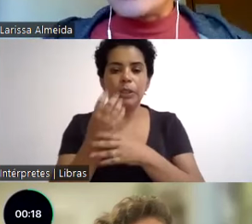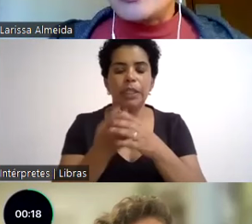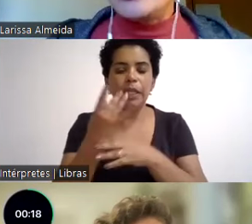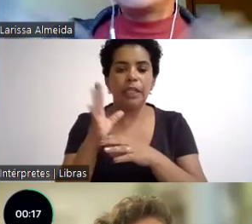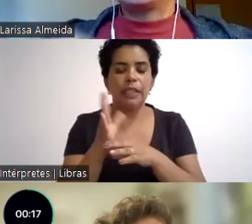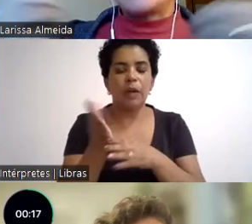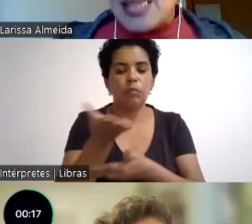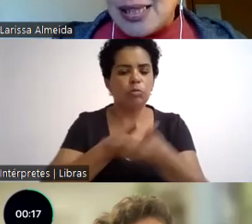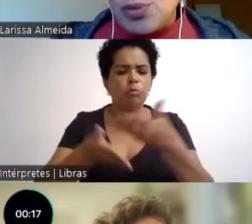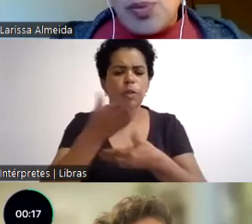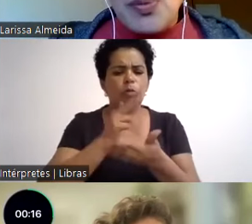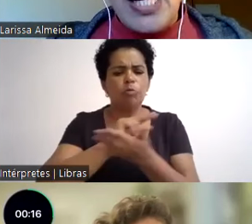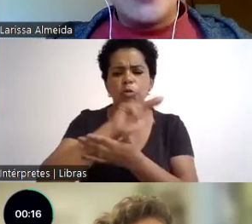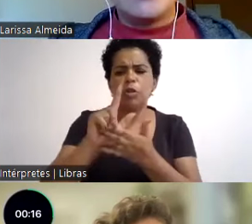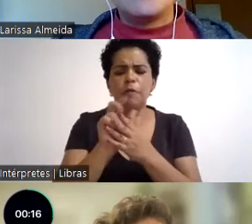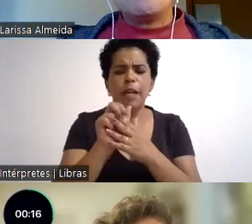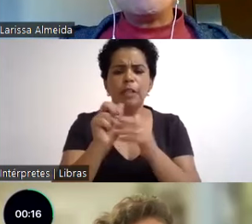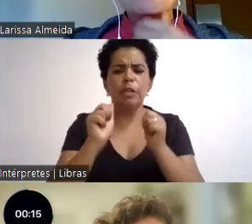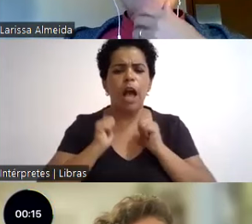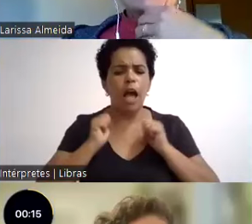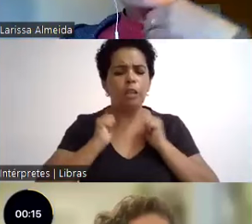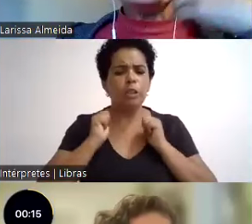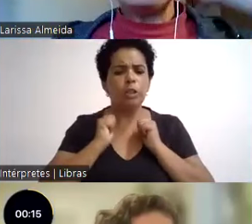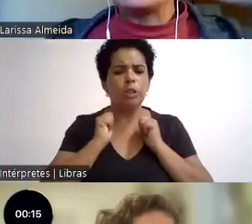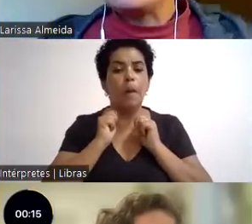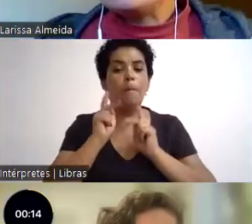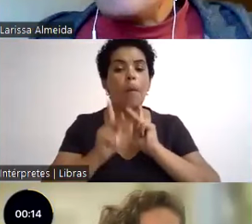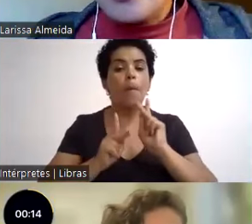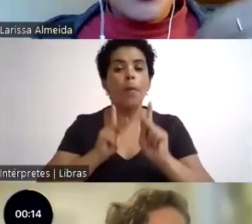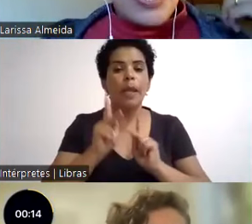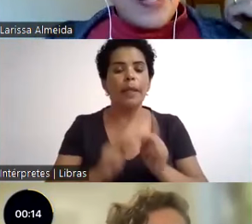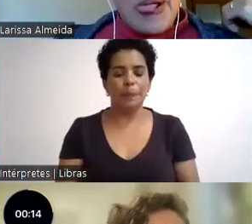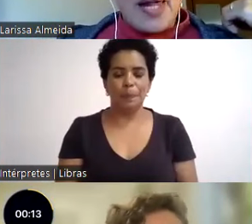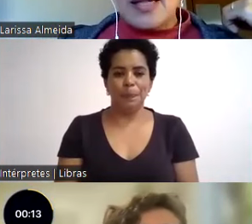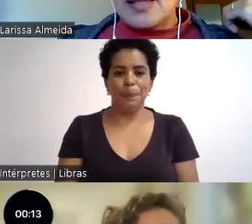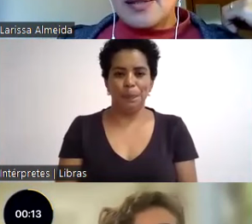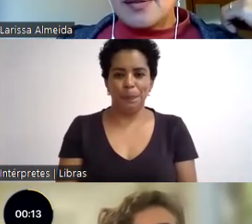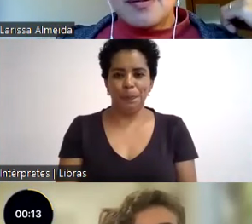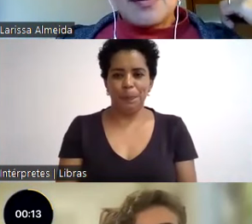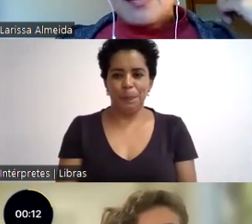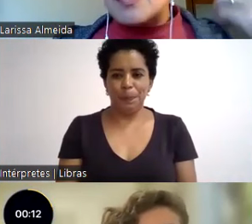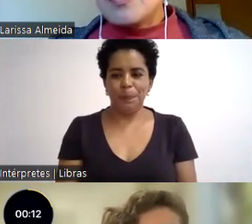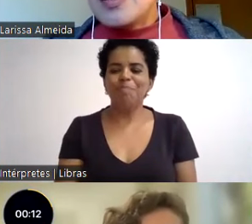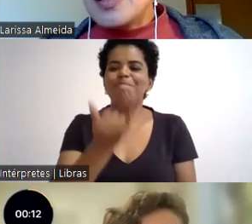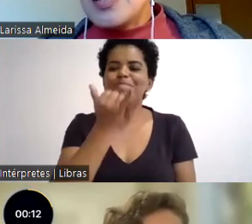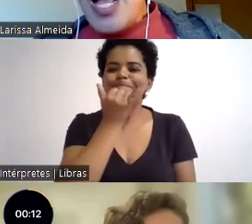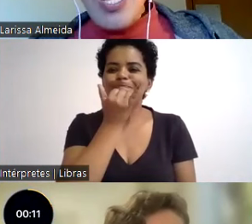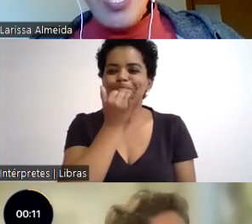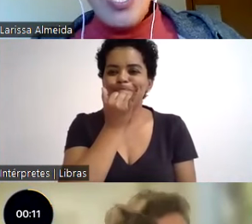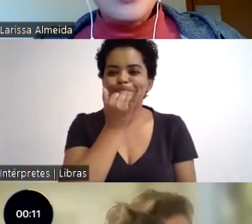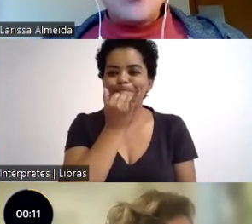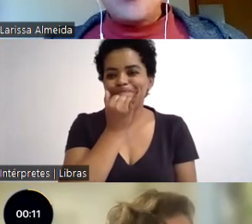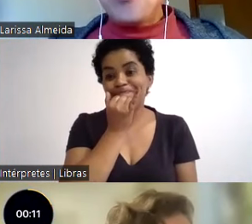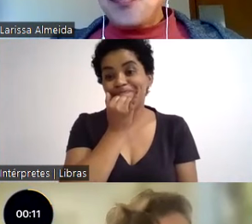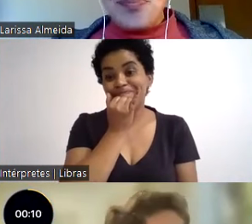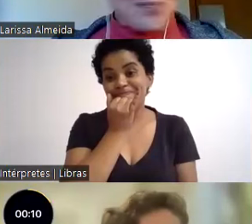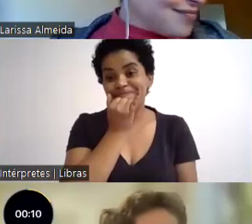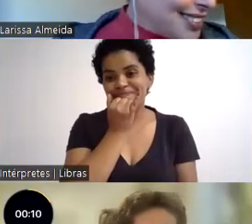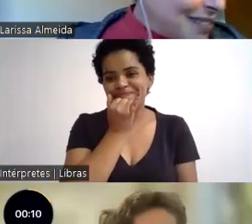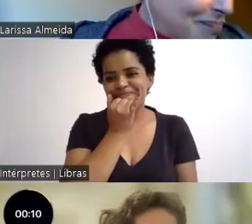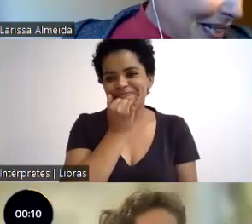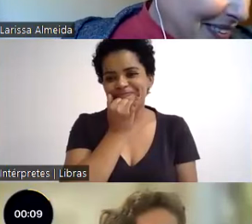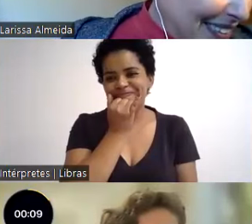de vários artistas e artesãos populares. Marícia, então, a gente... Oi. Desculpa te interromper, estou aqui com a missão